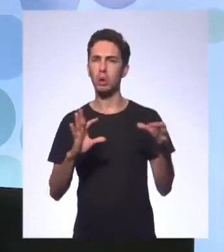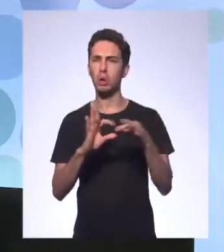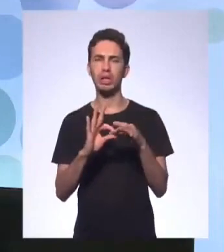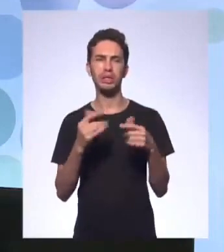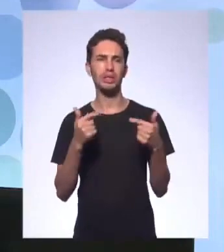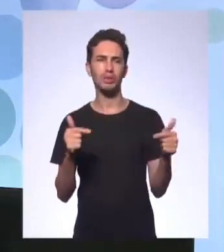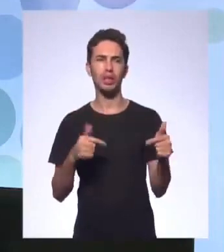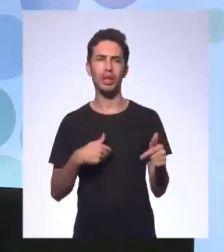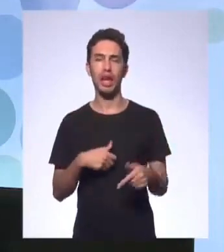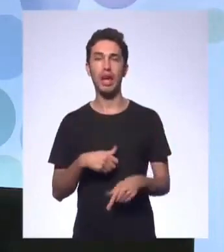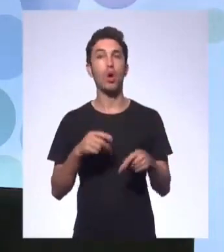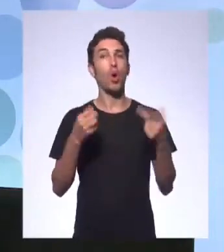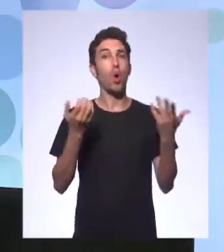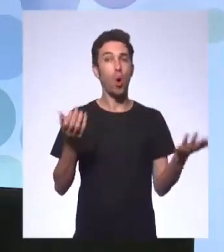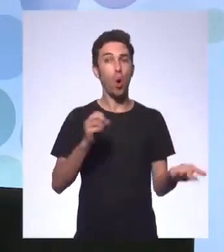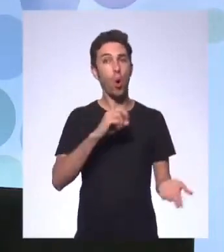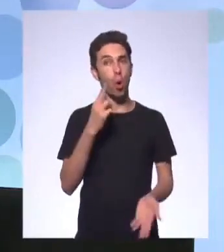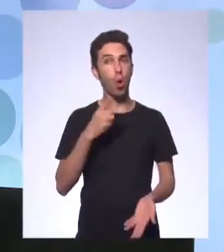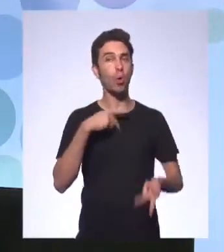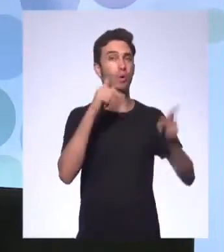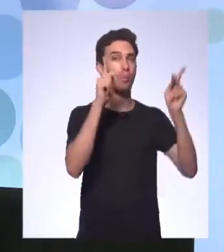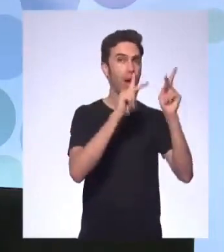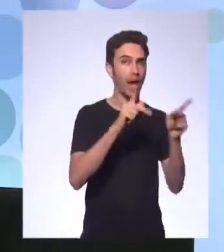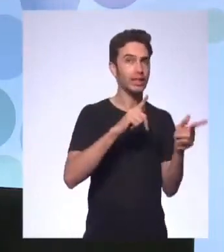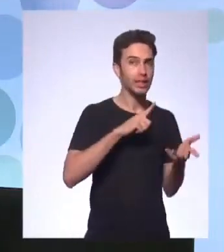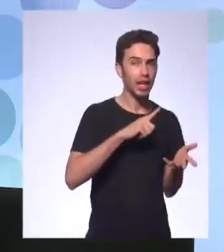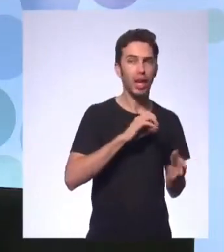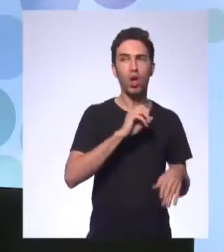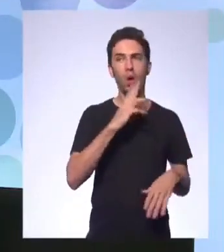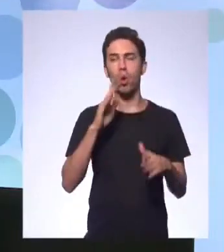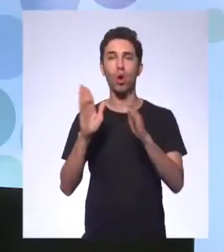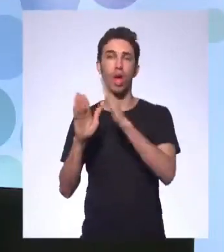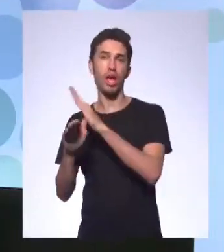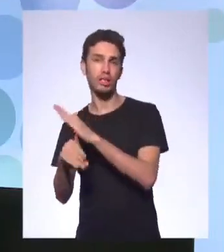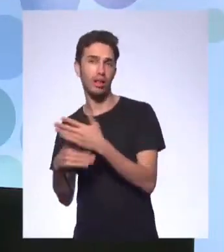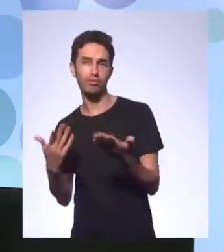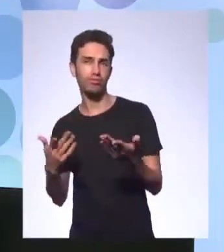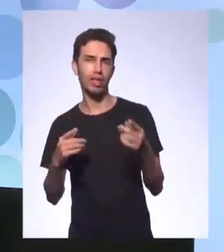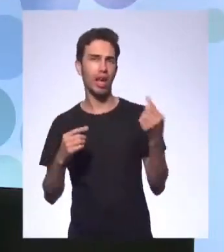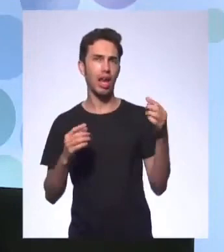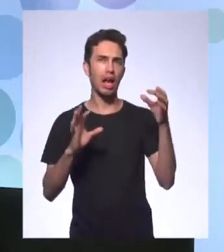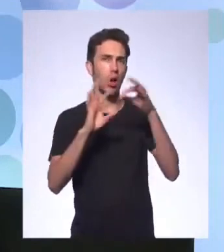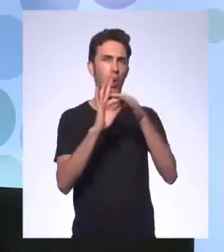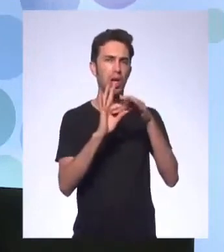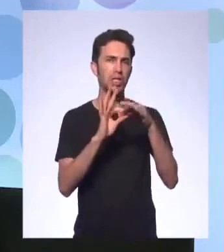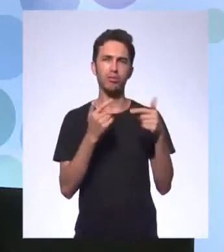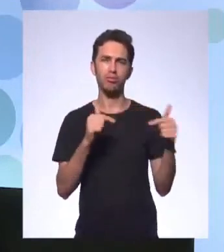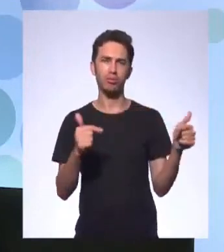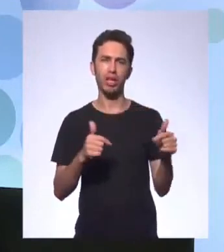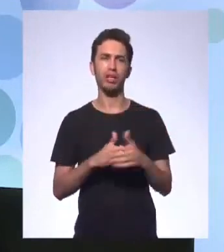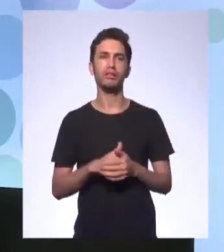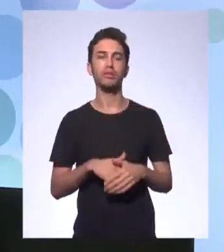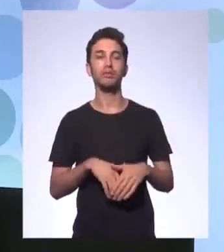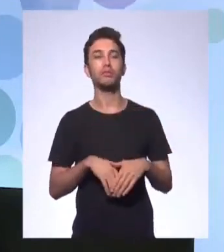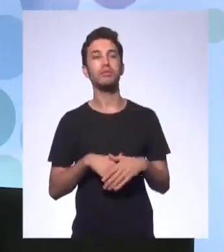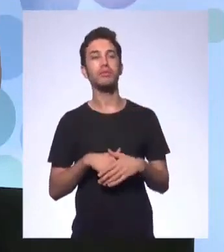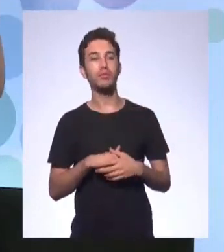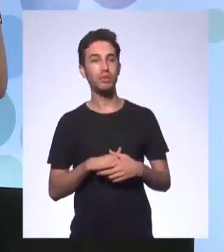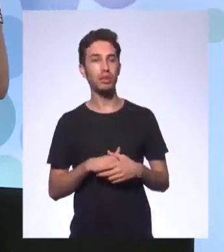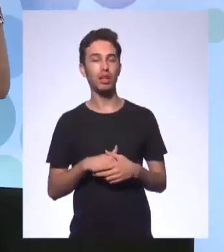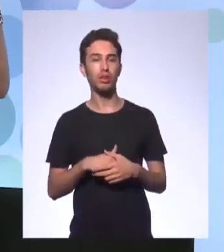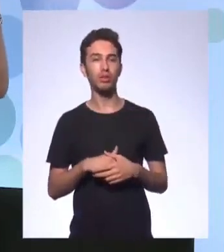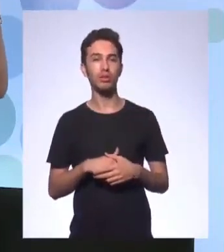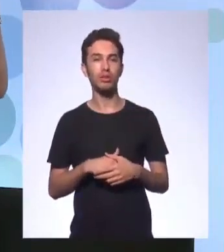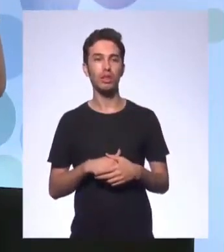tenho paz, ou eu tenho muito assalto. Então, eu até usei o conectivo certo, com a ideia de contradição mesmo. Porém, então, o que